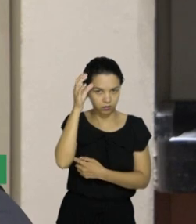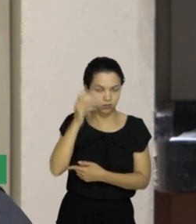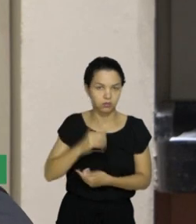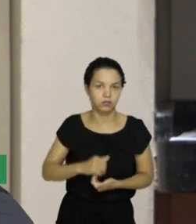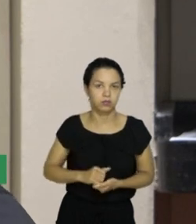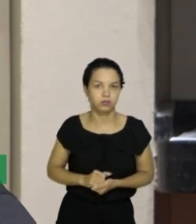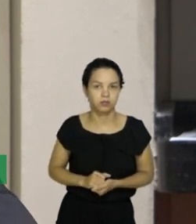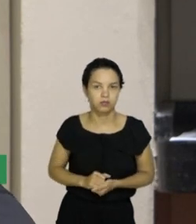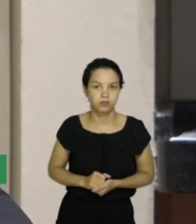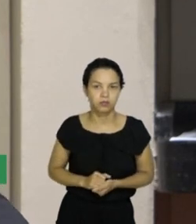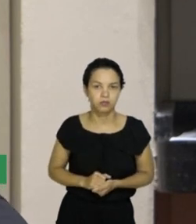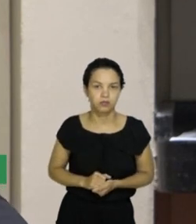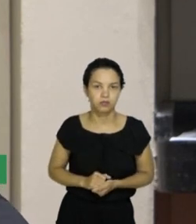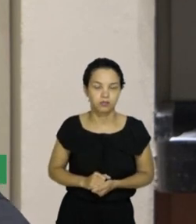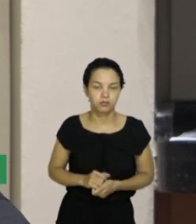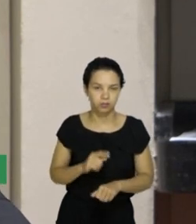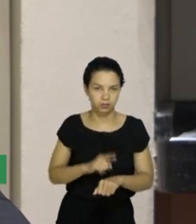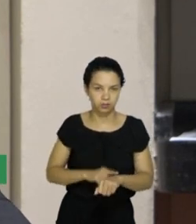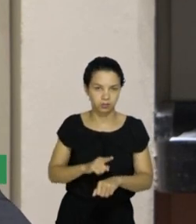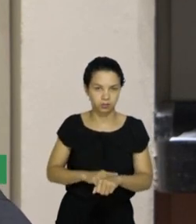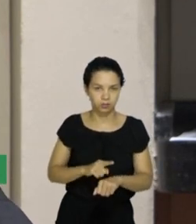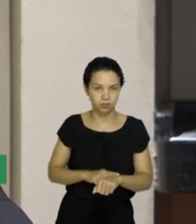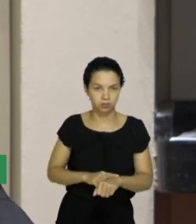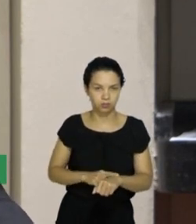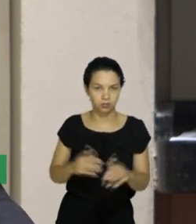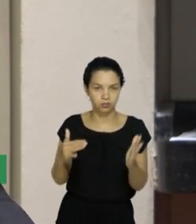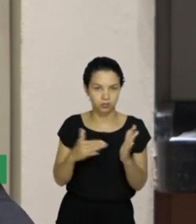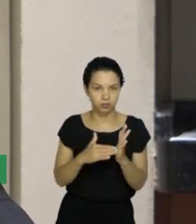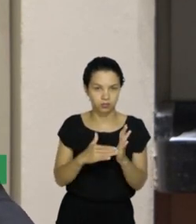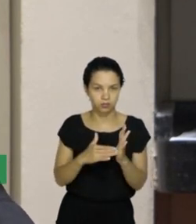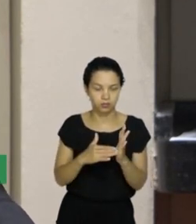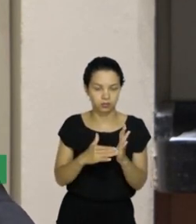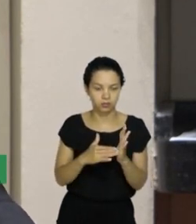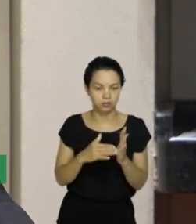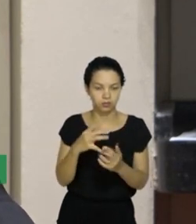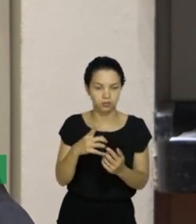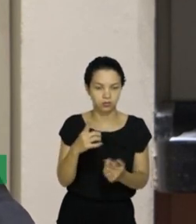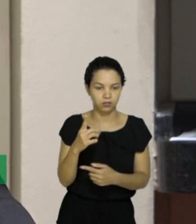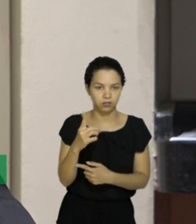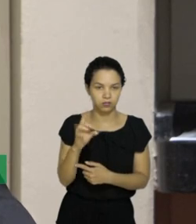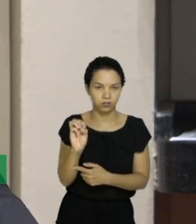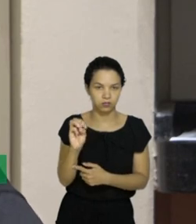vossa excelência tem o tempo de até 10